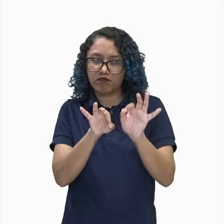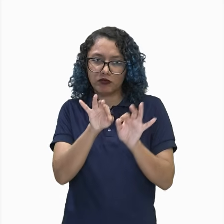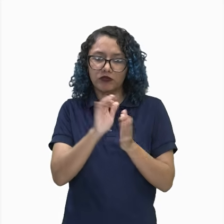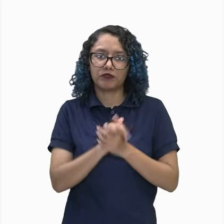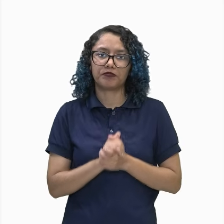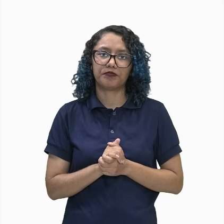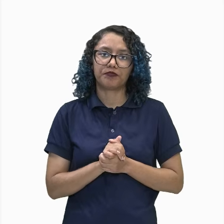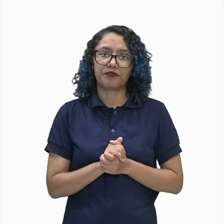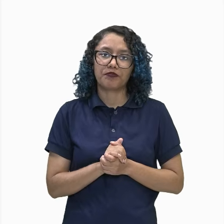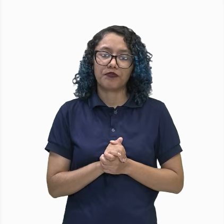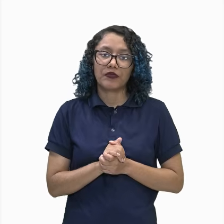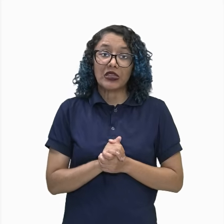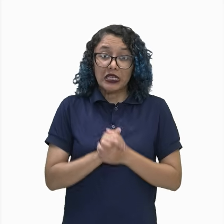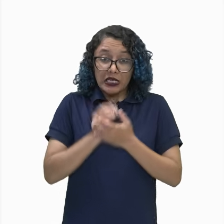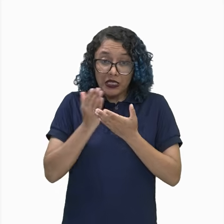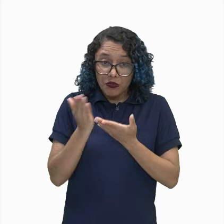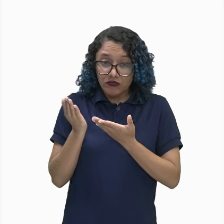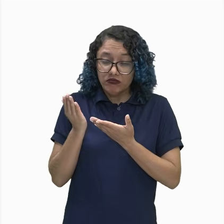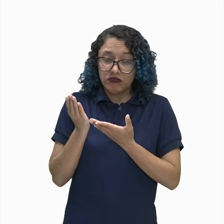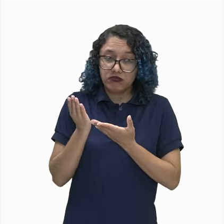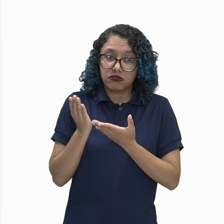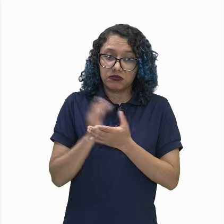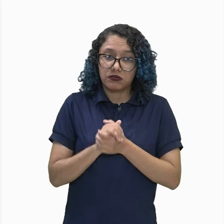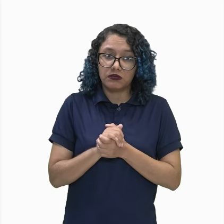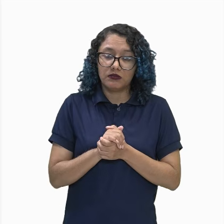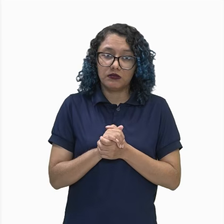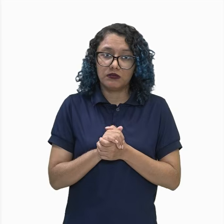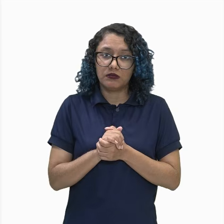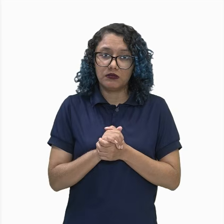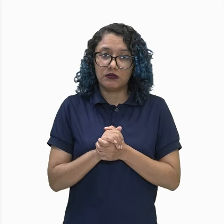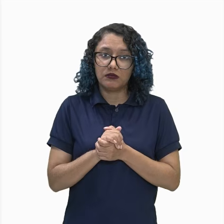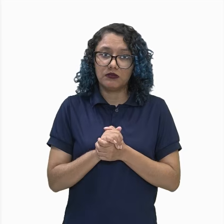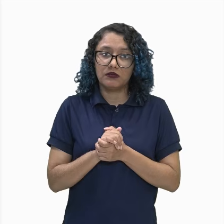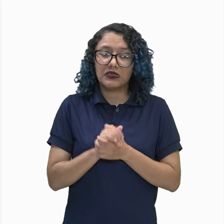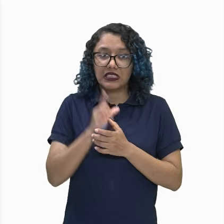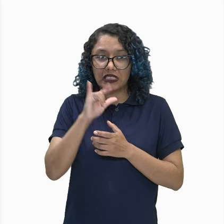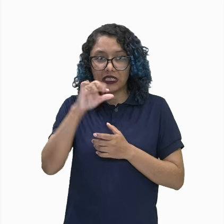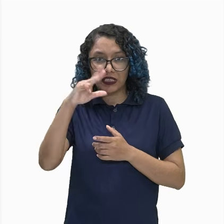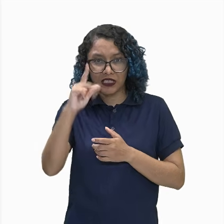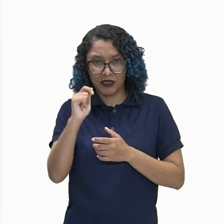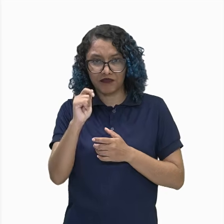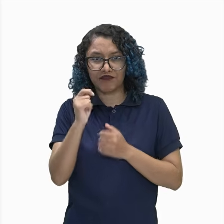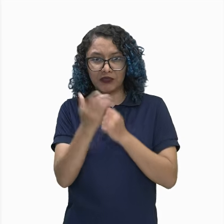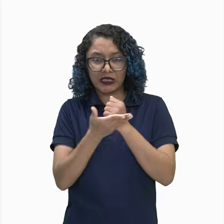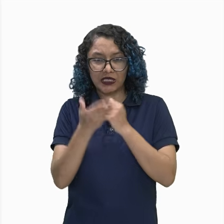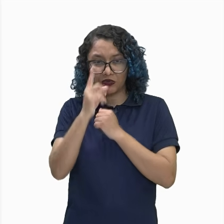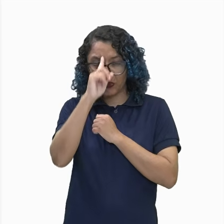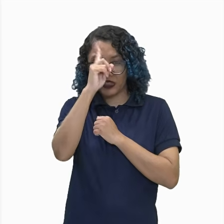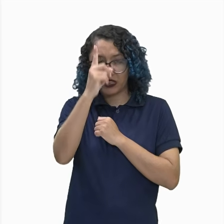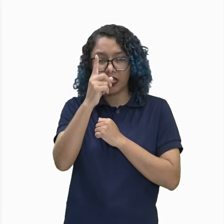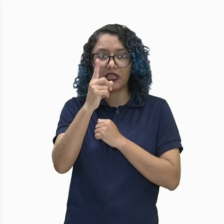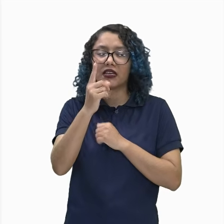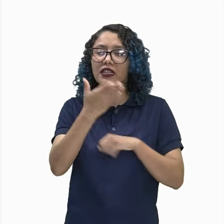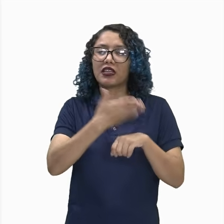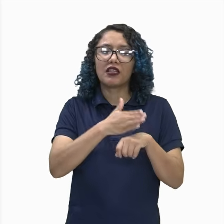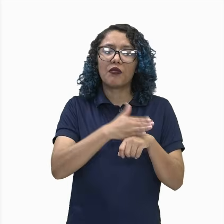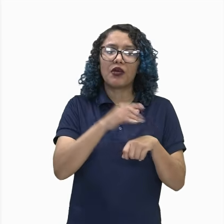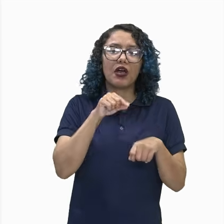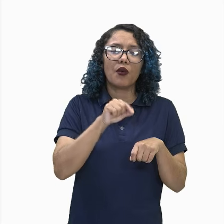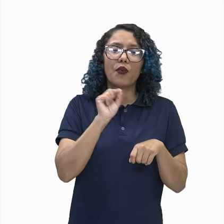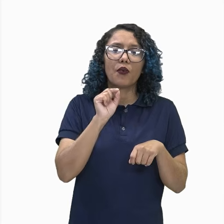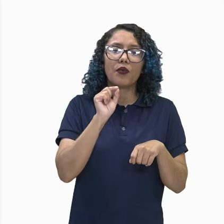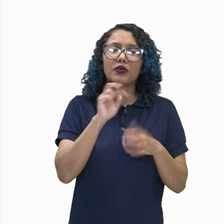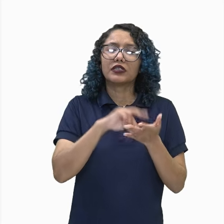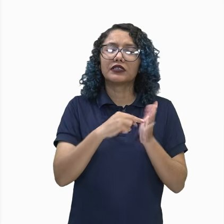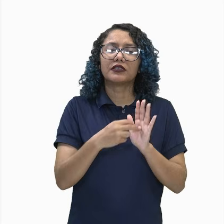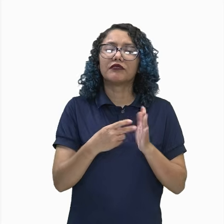linha editorial, a partir de uma ideia na prática, vai partir de uma ideia que na prática